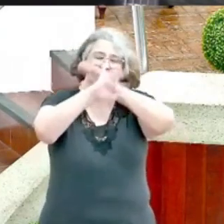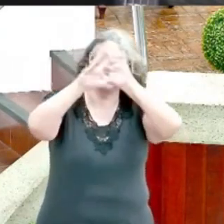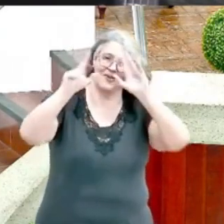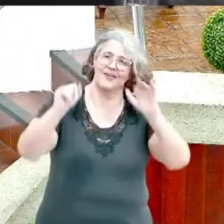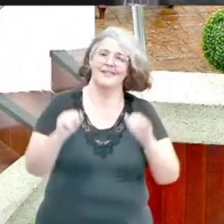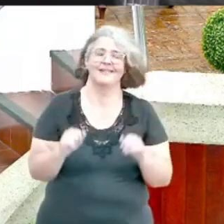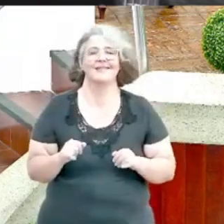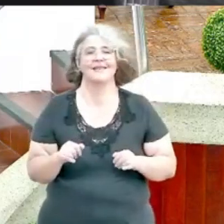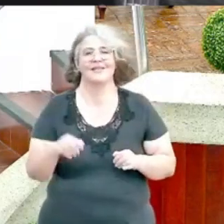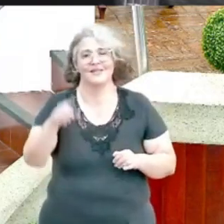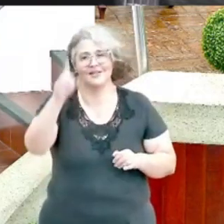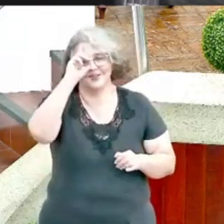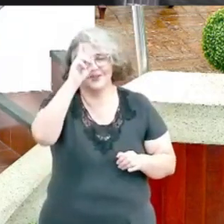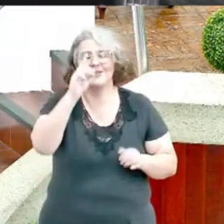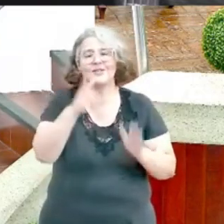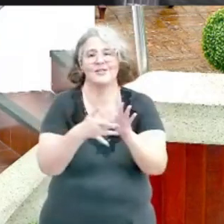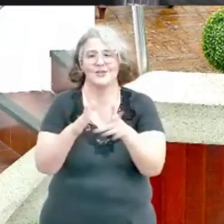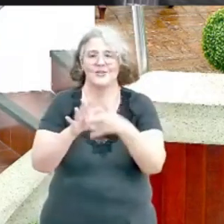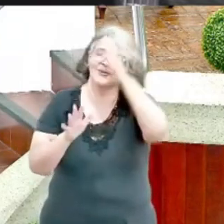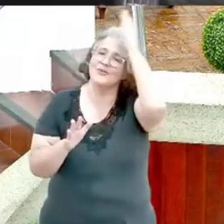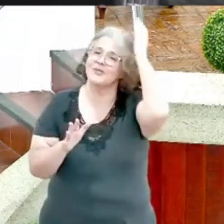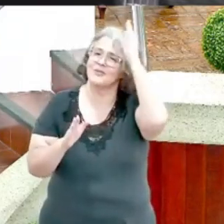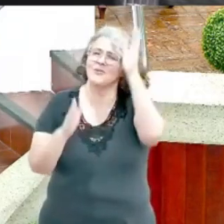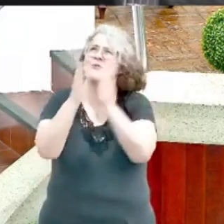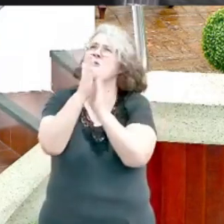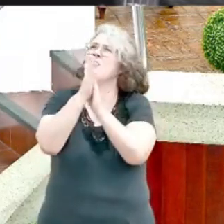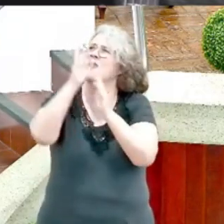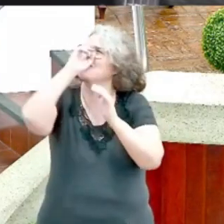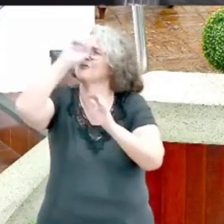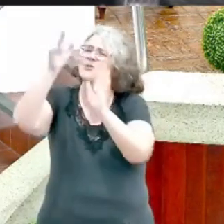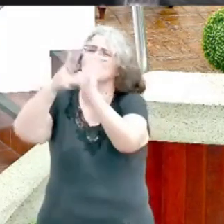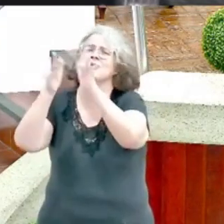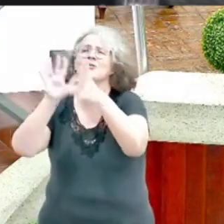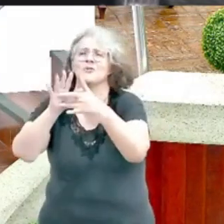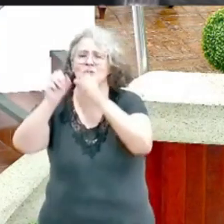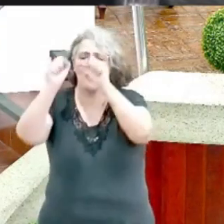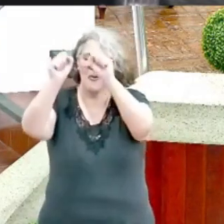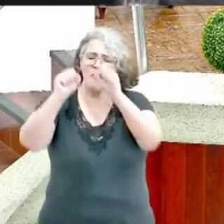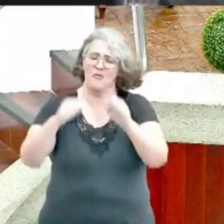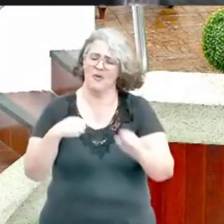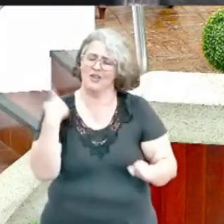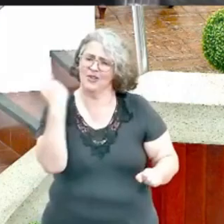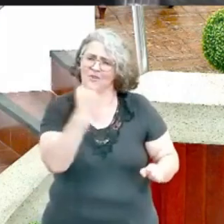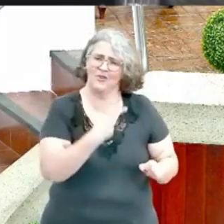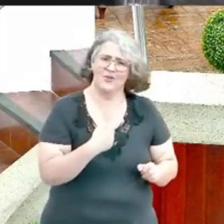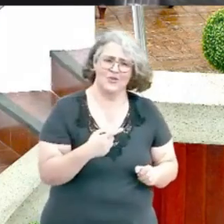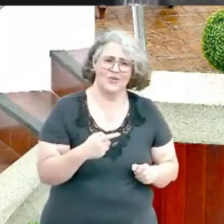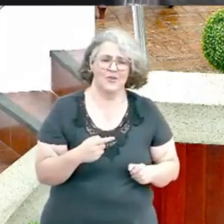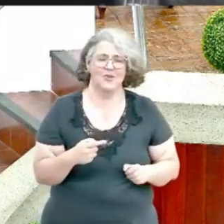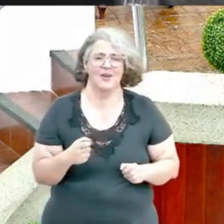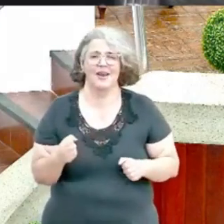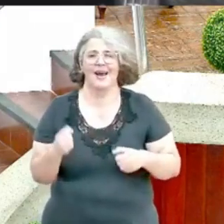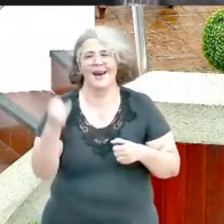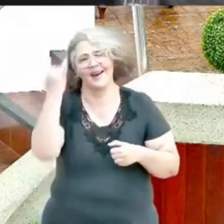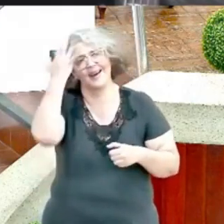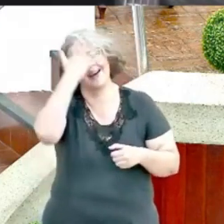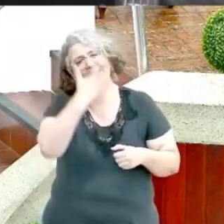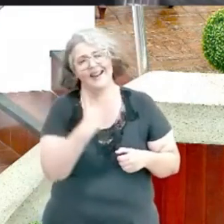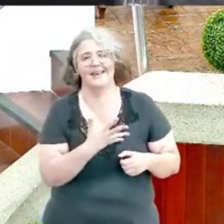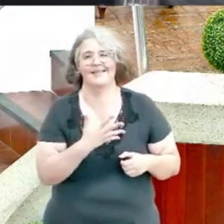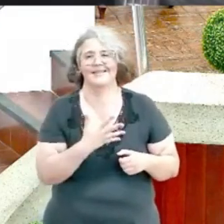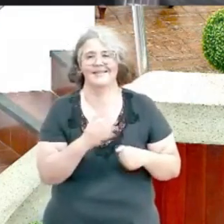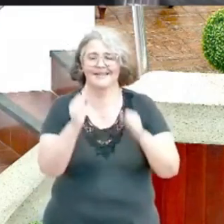no dia de Cristo Jesus. Louvado seja o Senhor pelo seu poder em nosso meio, pela sua graça operante em nossas mãos e